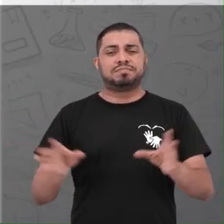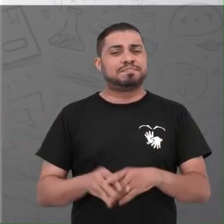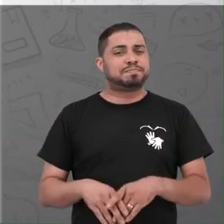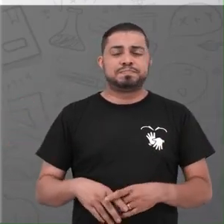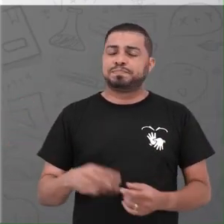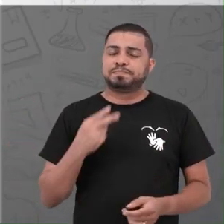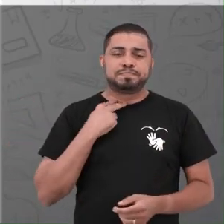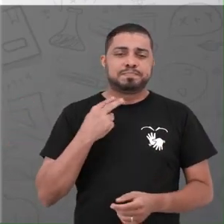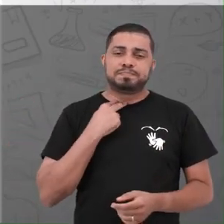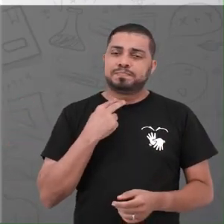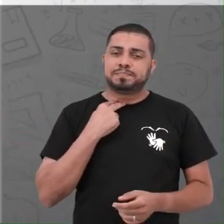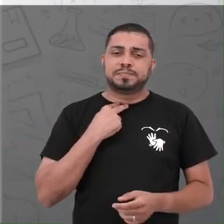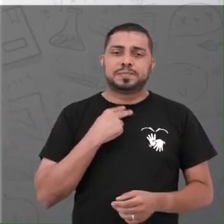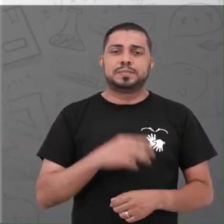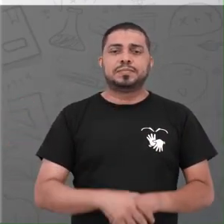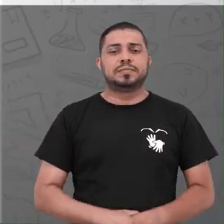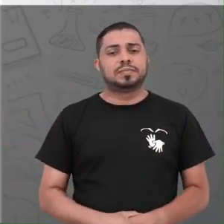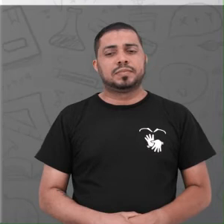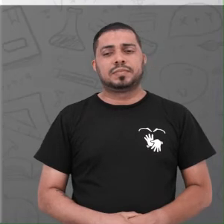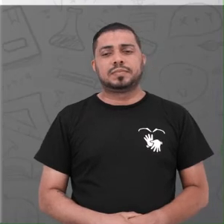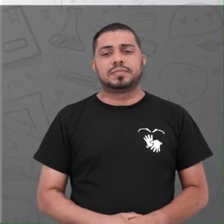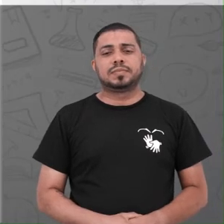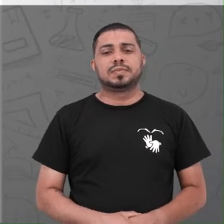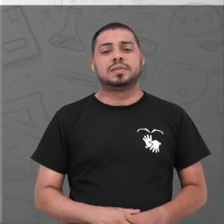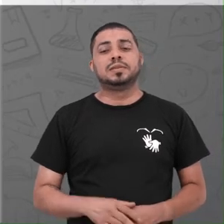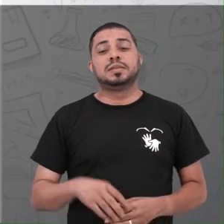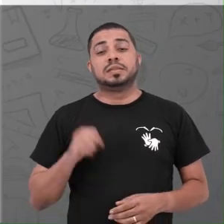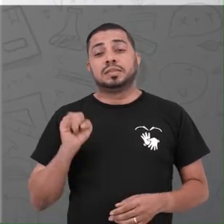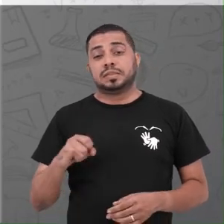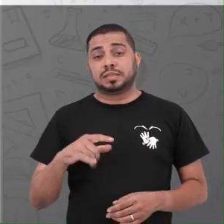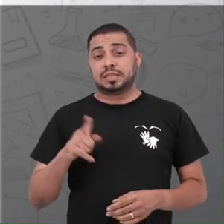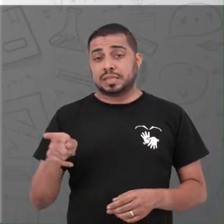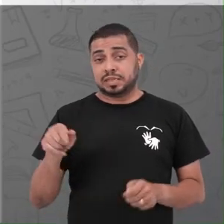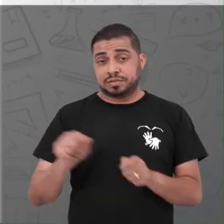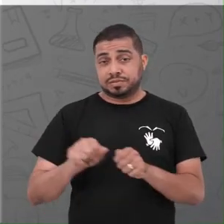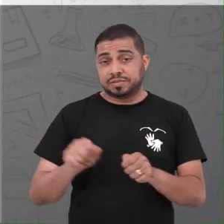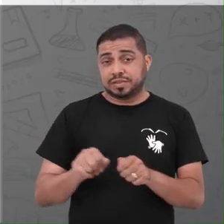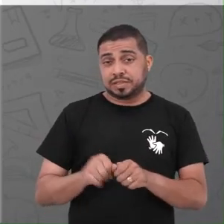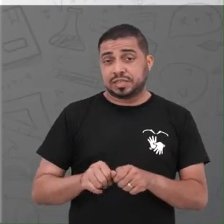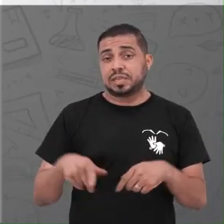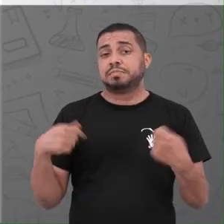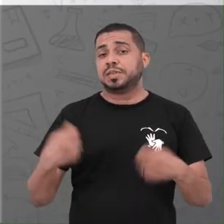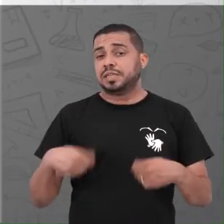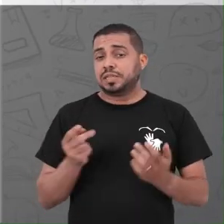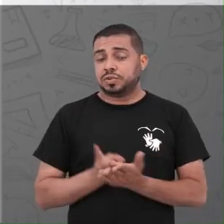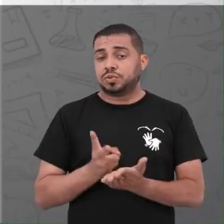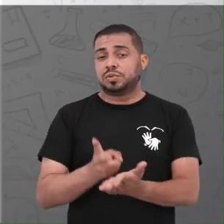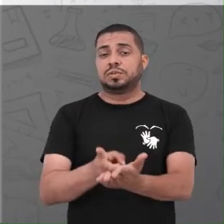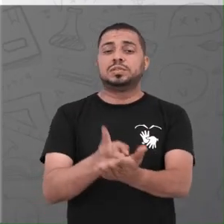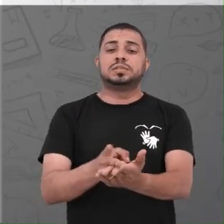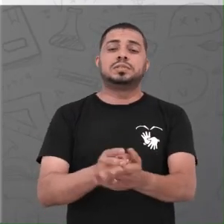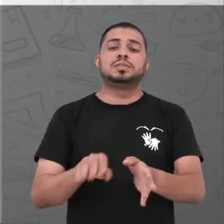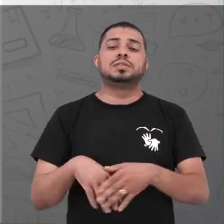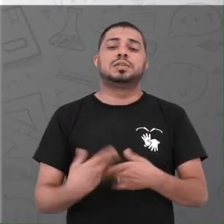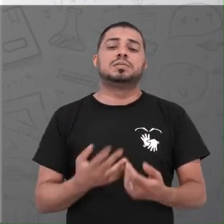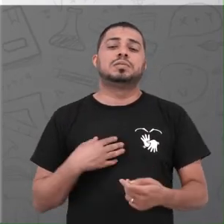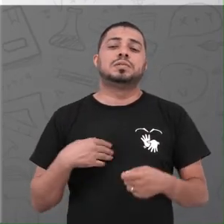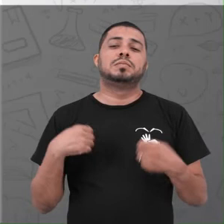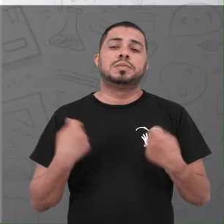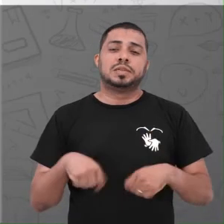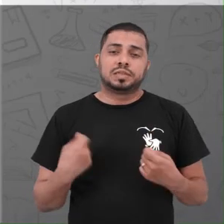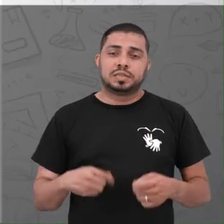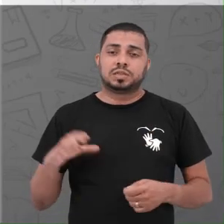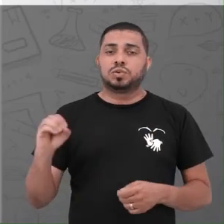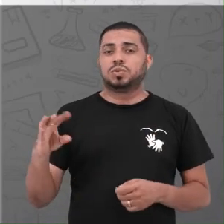não procedem, não deve acontecer. Se elas acontecerem, elas devem ser contínuas. Então aqui eu tenho que cotar todos